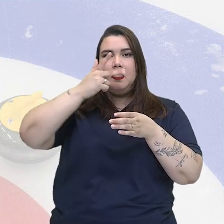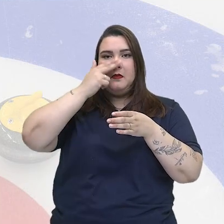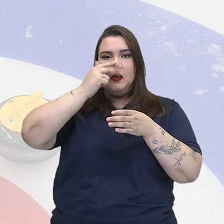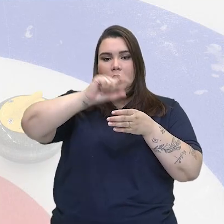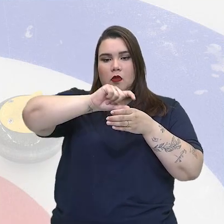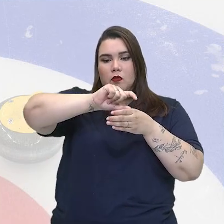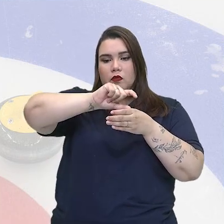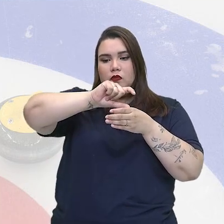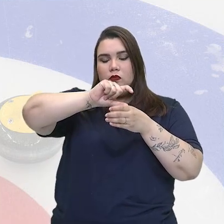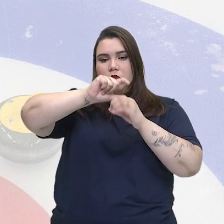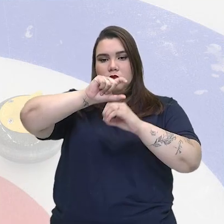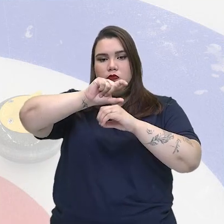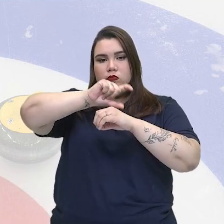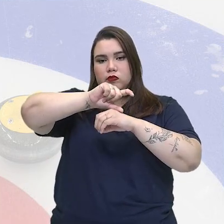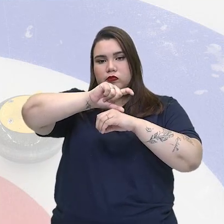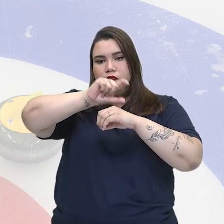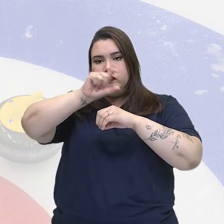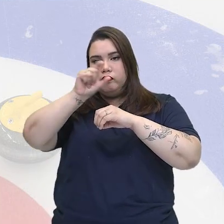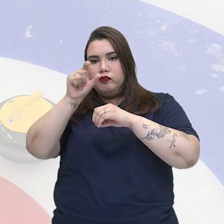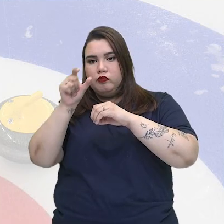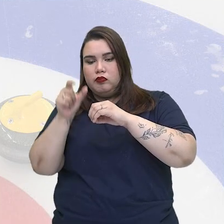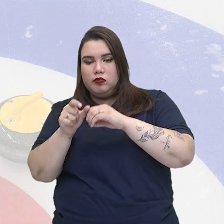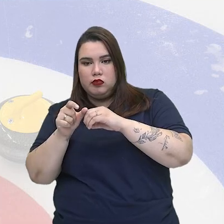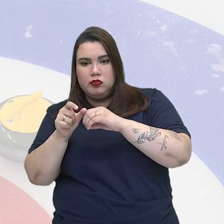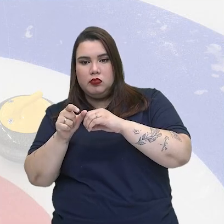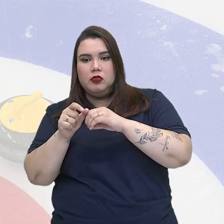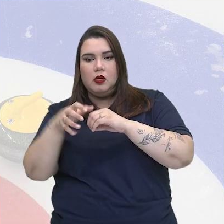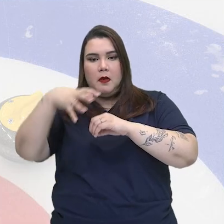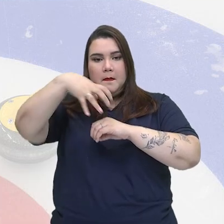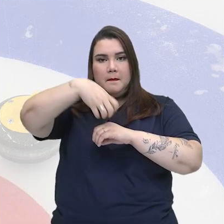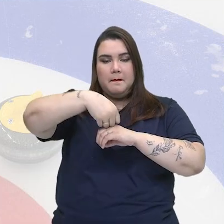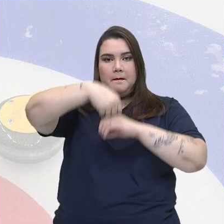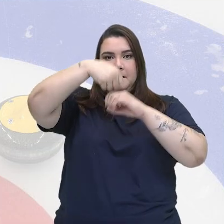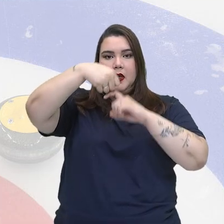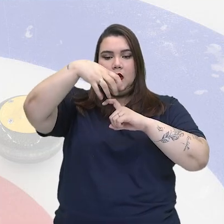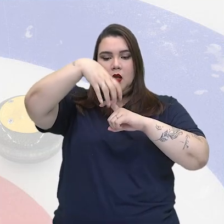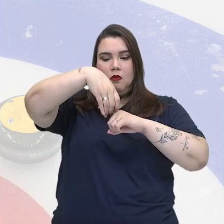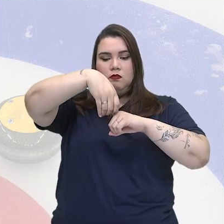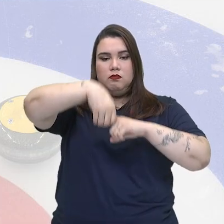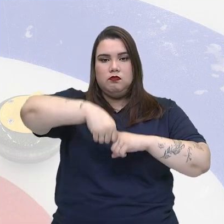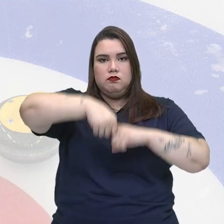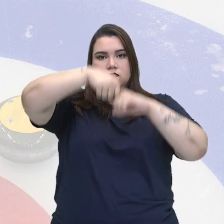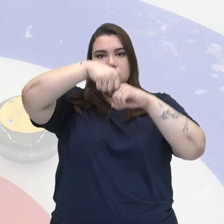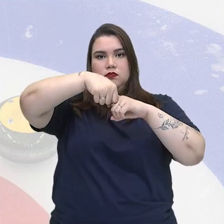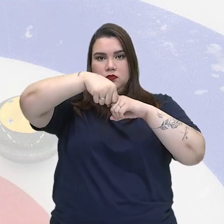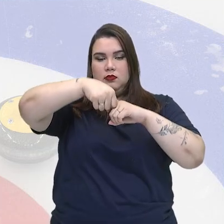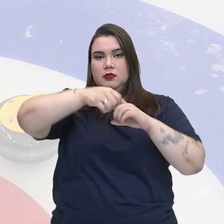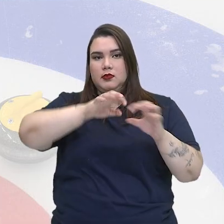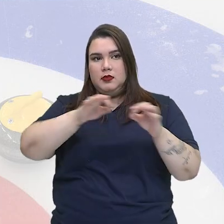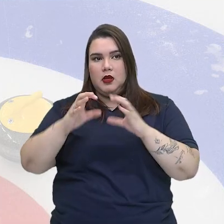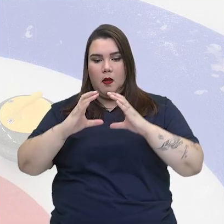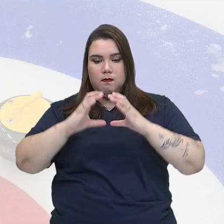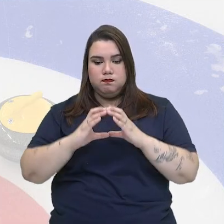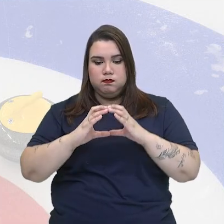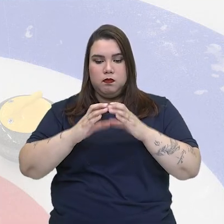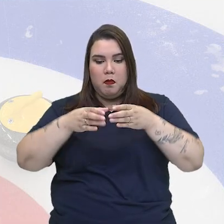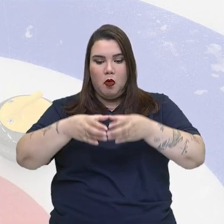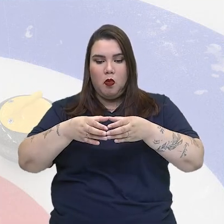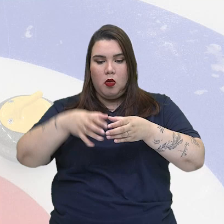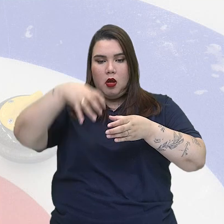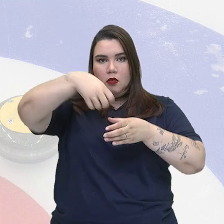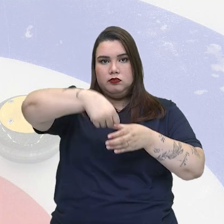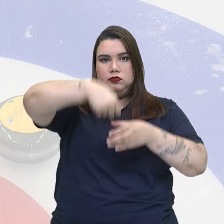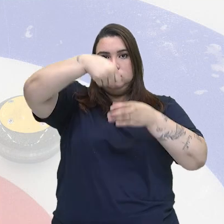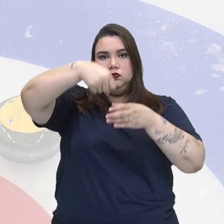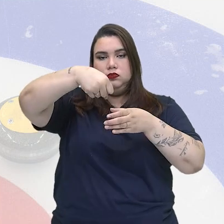onde ela seja segurada, que ela seja segurada pelos jogadores. Então, é nessa haste que os jogadores vão segurar.